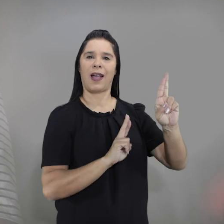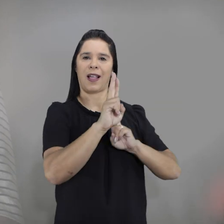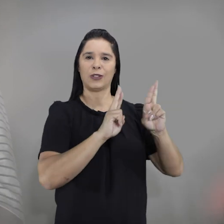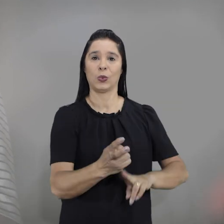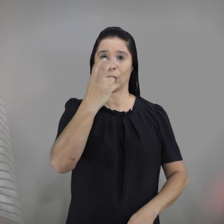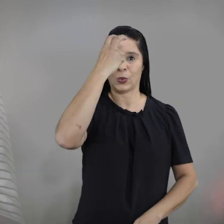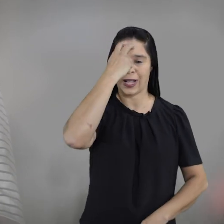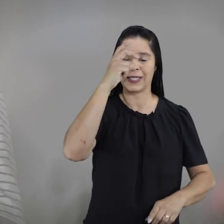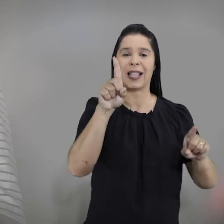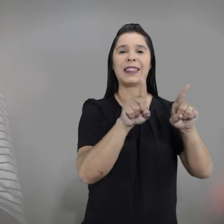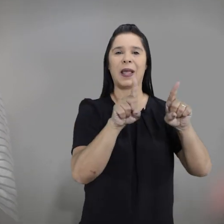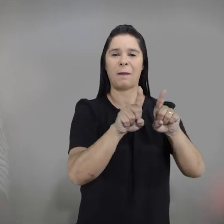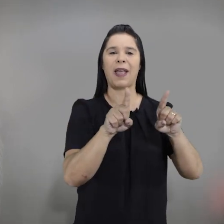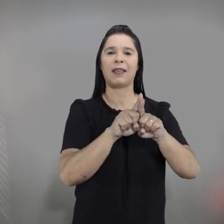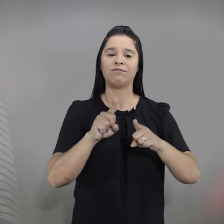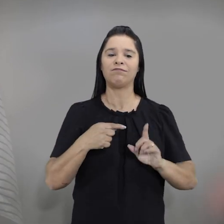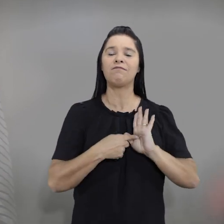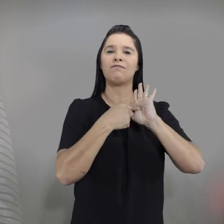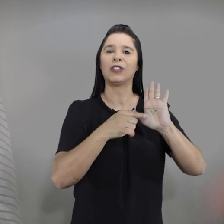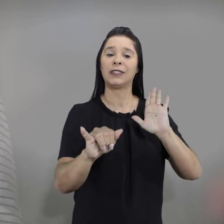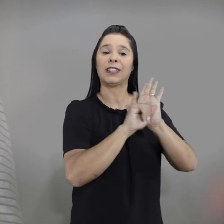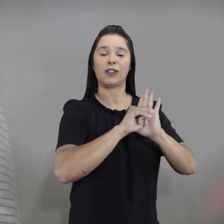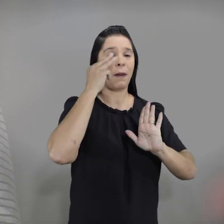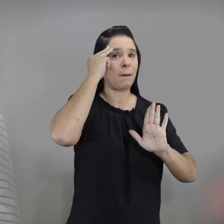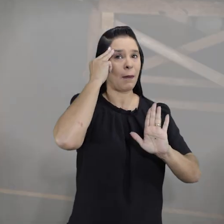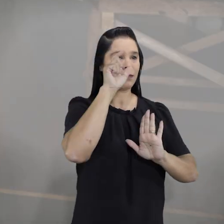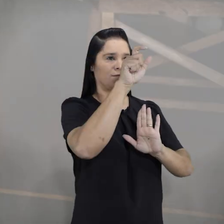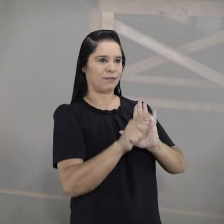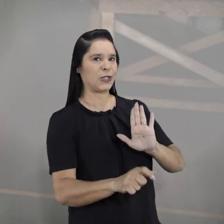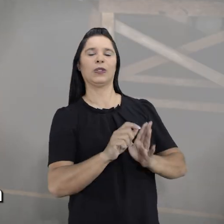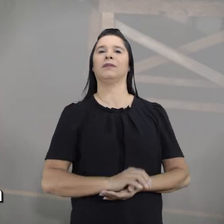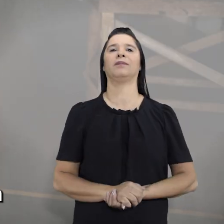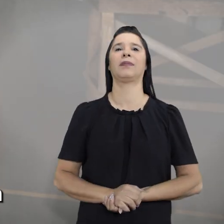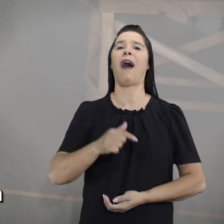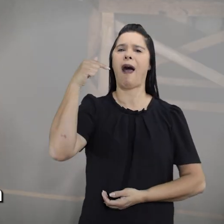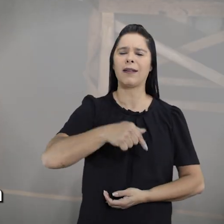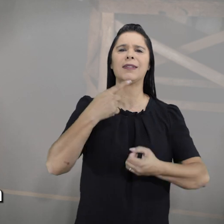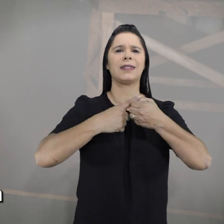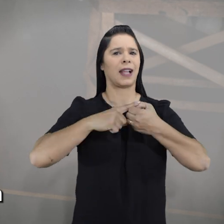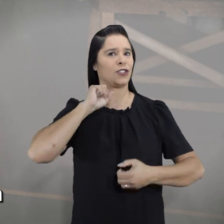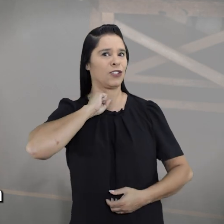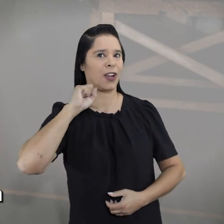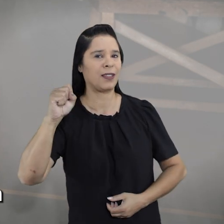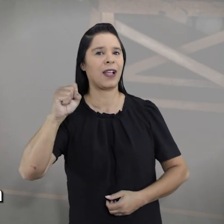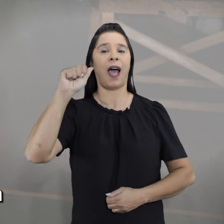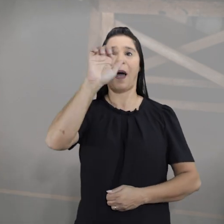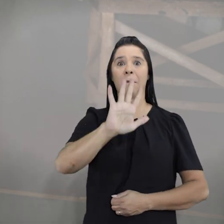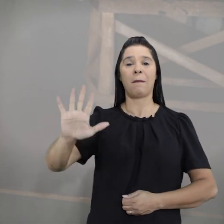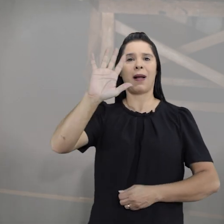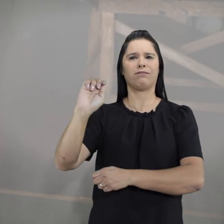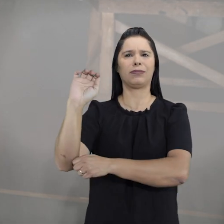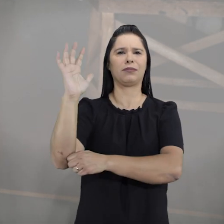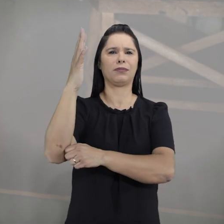relações culturais que servem à identidade, memória do indivíduo. E aqui no caso de Tiradentes, a